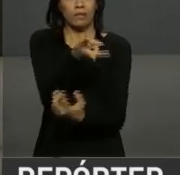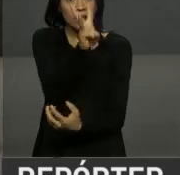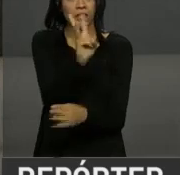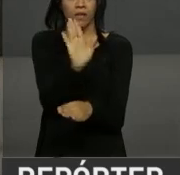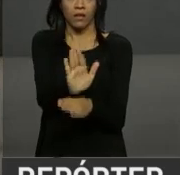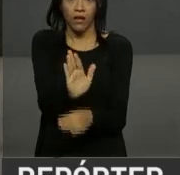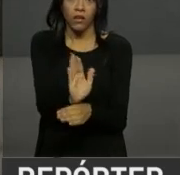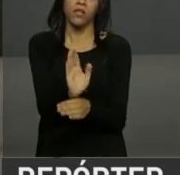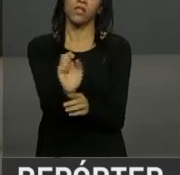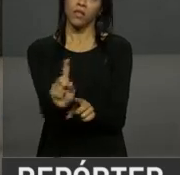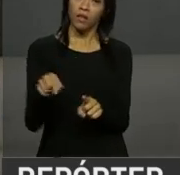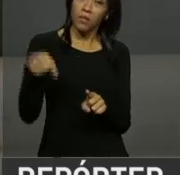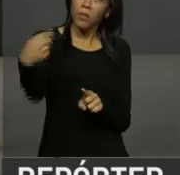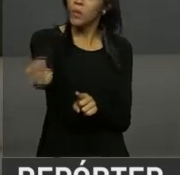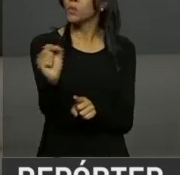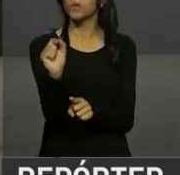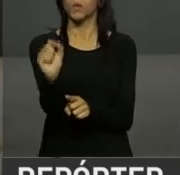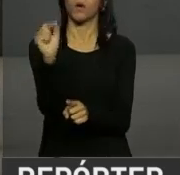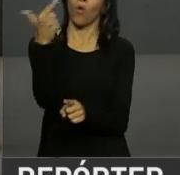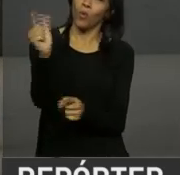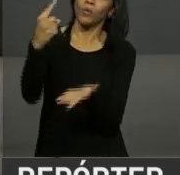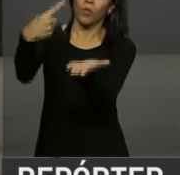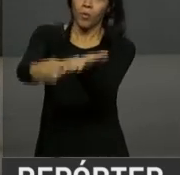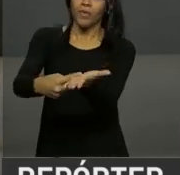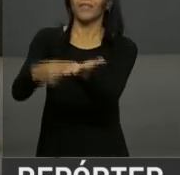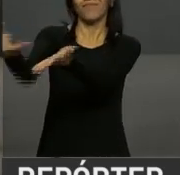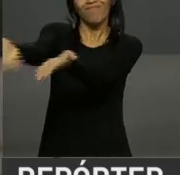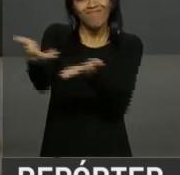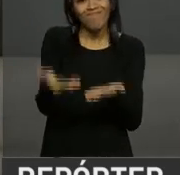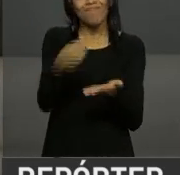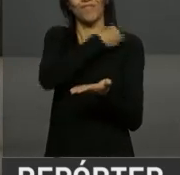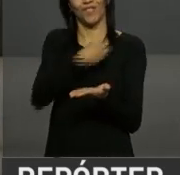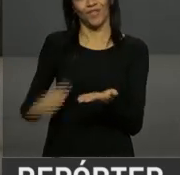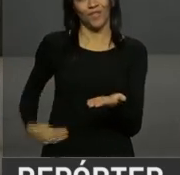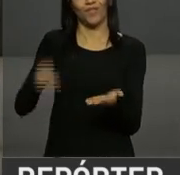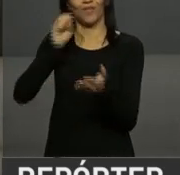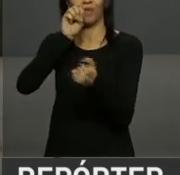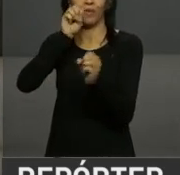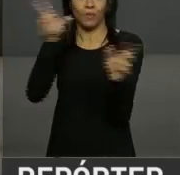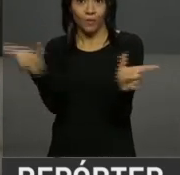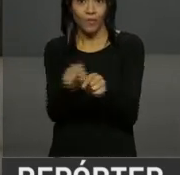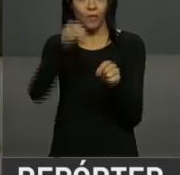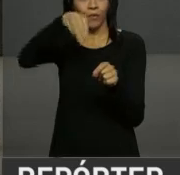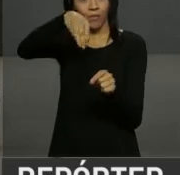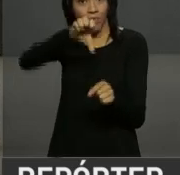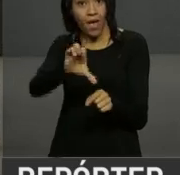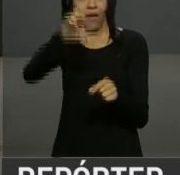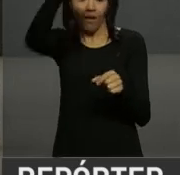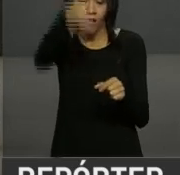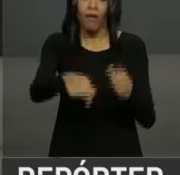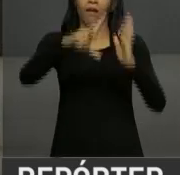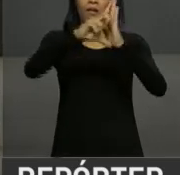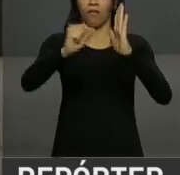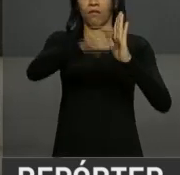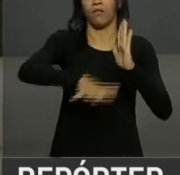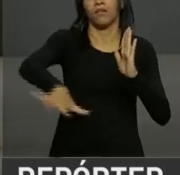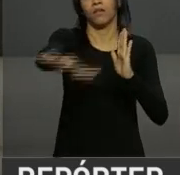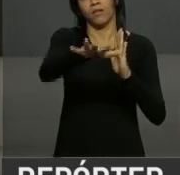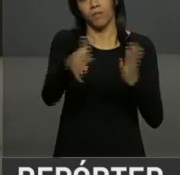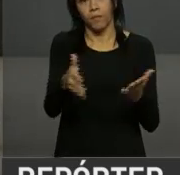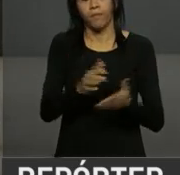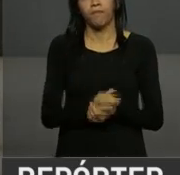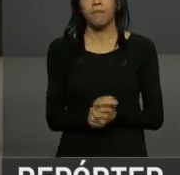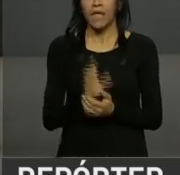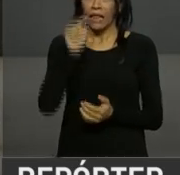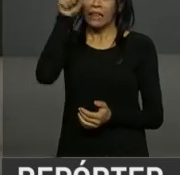Planalto. Na sequência, Michel Temer recebe o ministro da Educação, Mendonça Filho, também aqui no Palácio do Planalto. Bom, nesse final